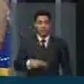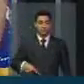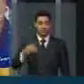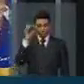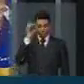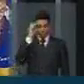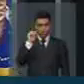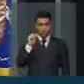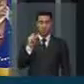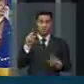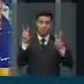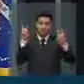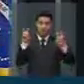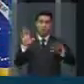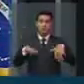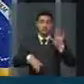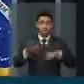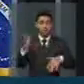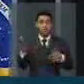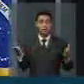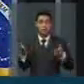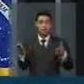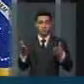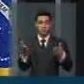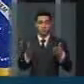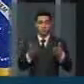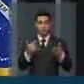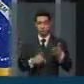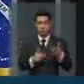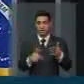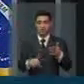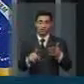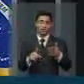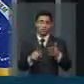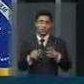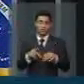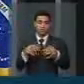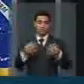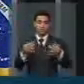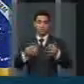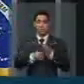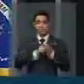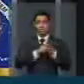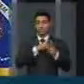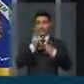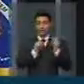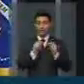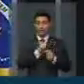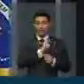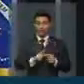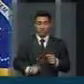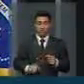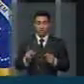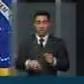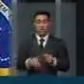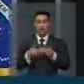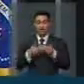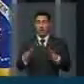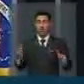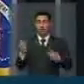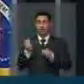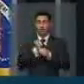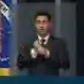uma frase que talvez hoje já não seja perfeita, e que se dizia muito no passado, governar é abrir estradas,